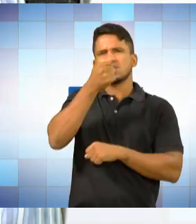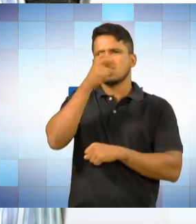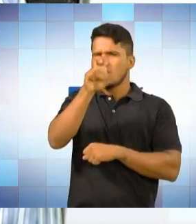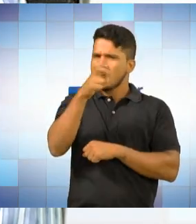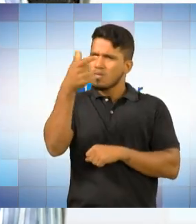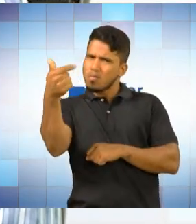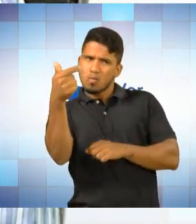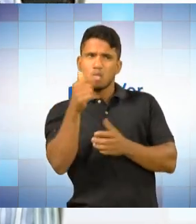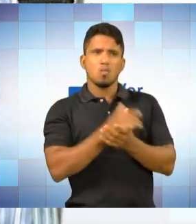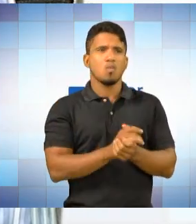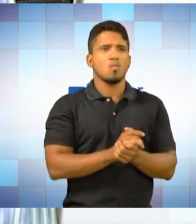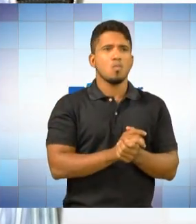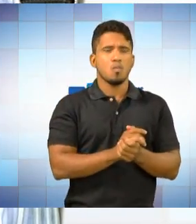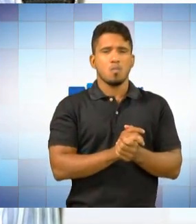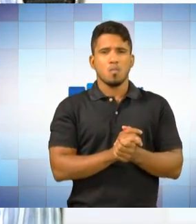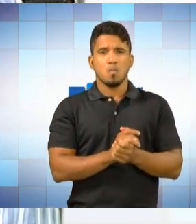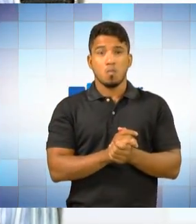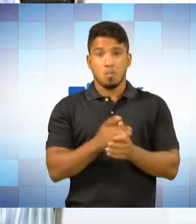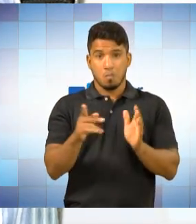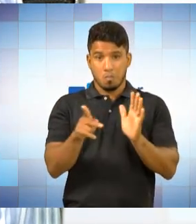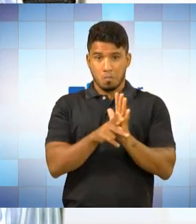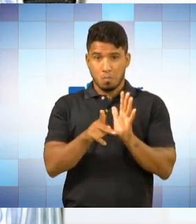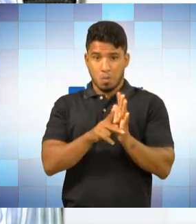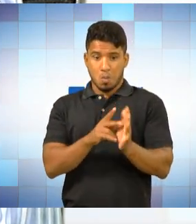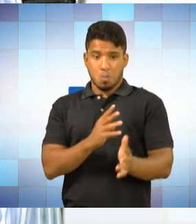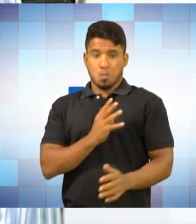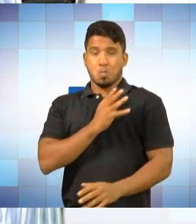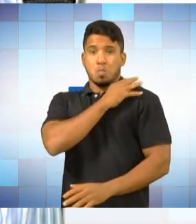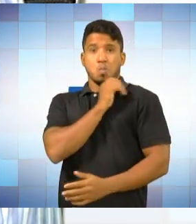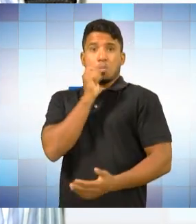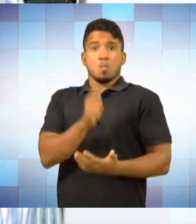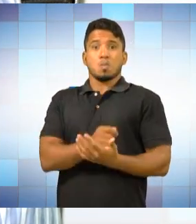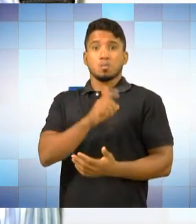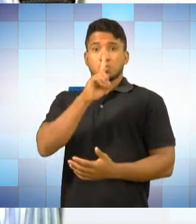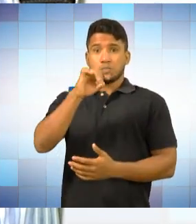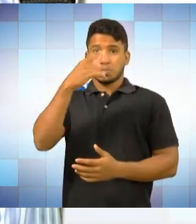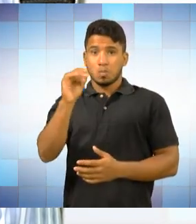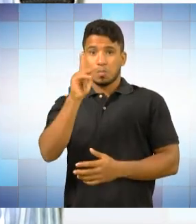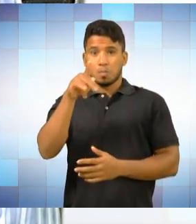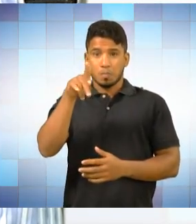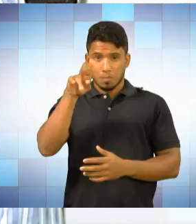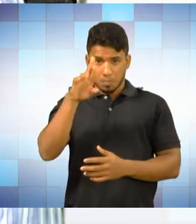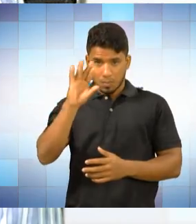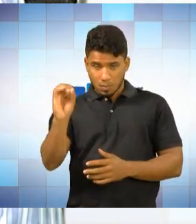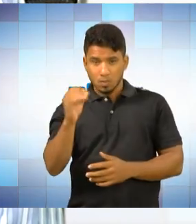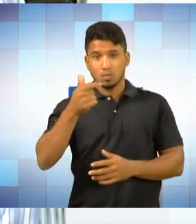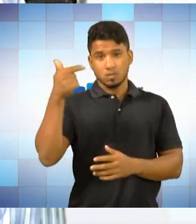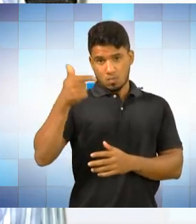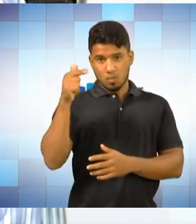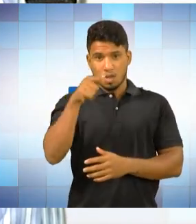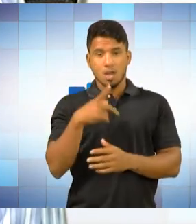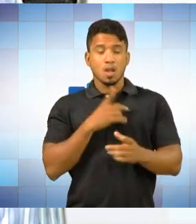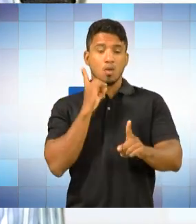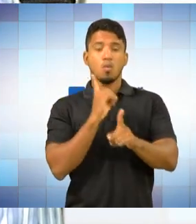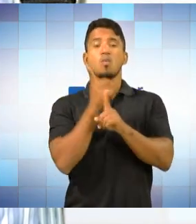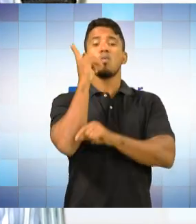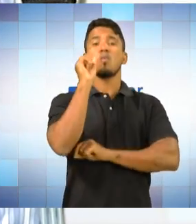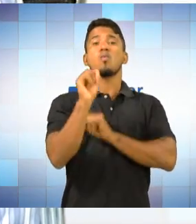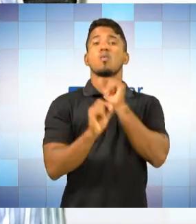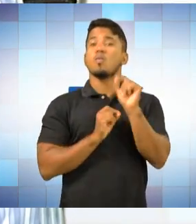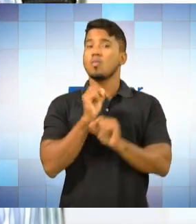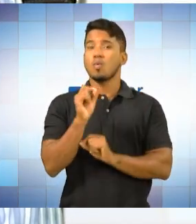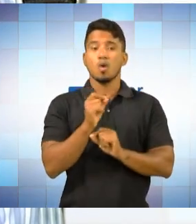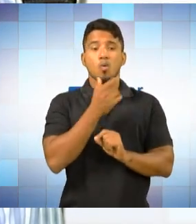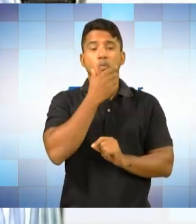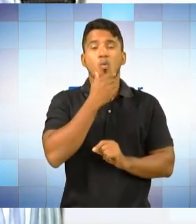1852, o imperador do Brasil, Dom Pedro II, ele encontrou